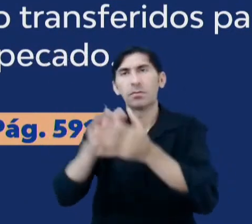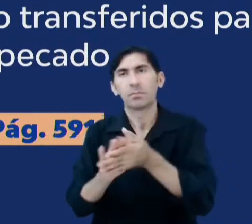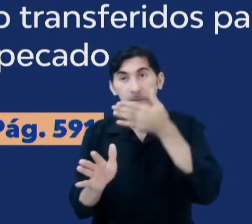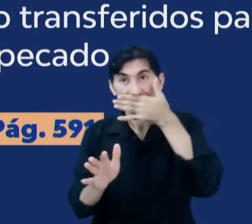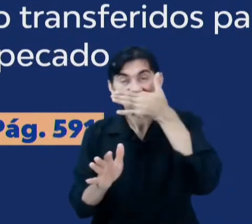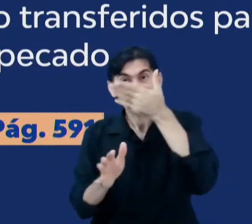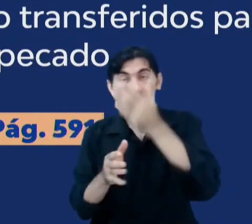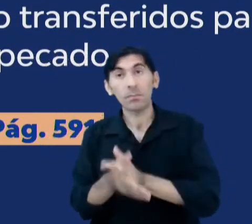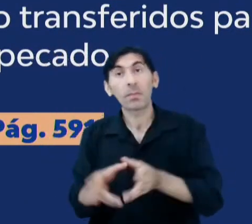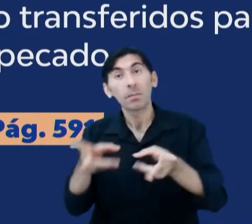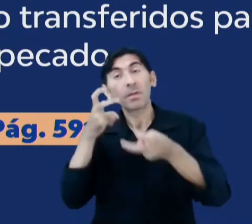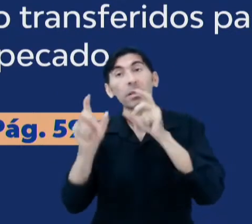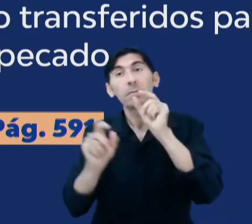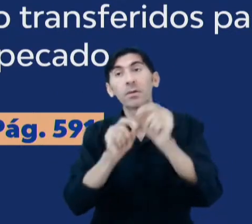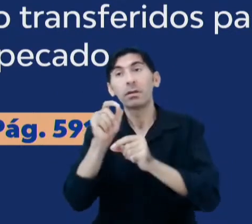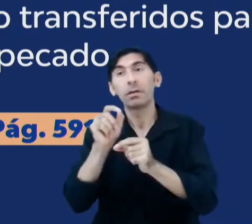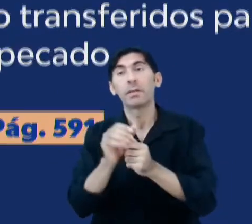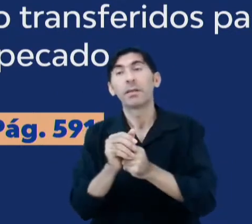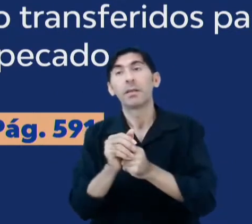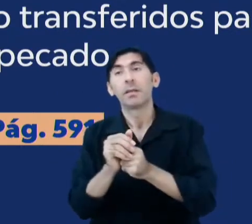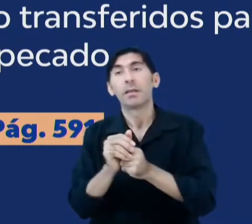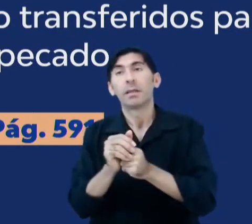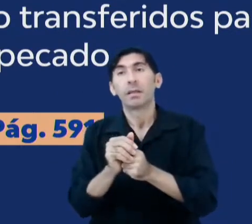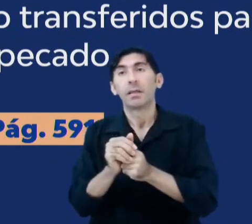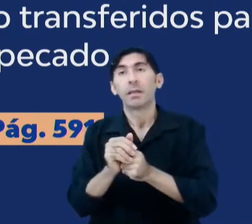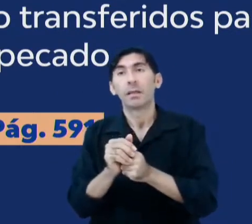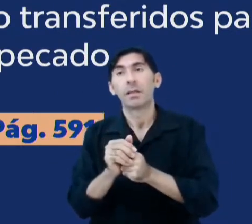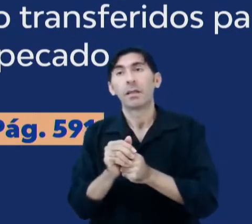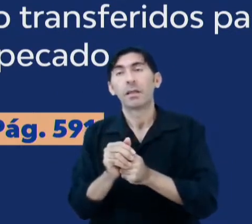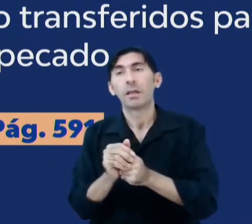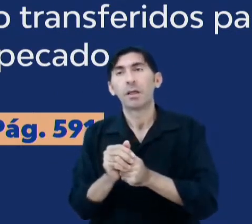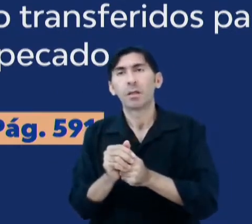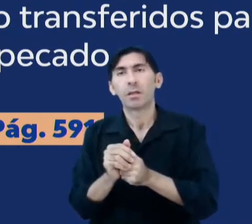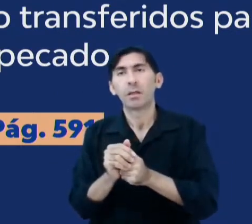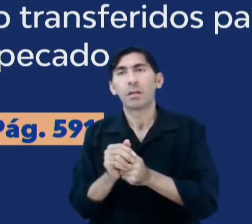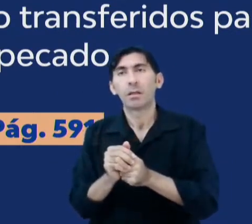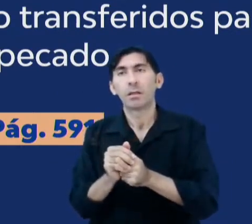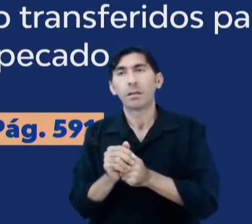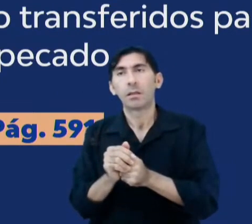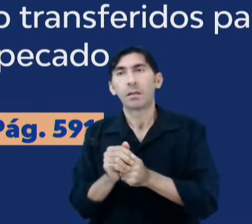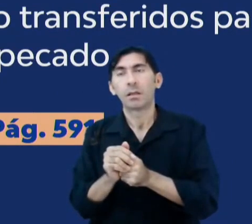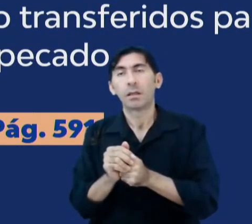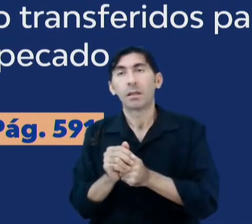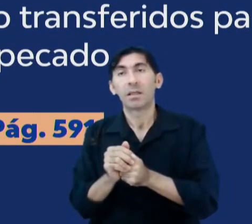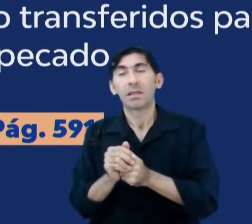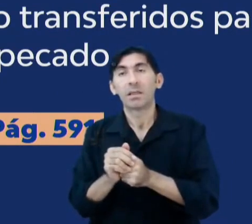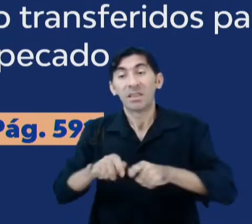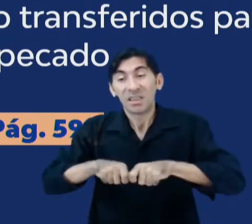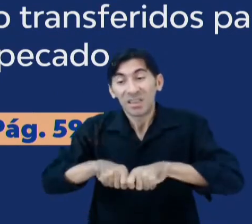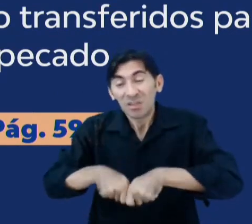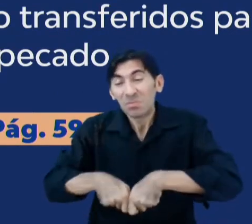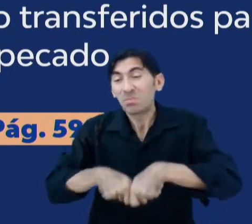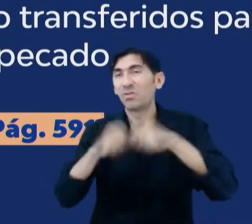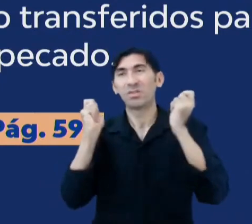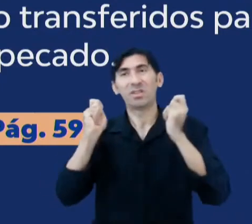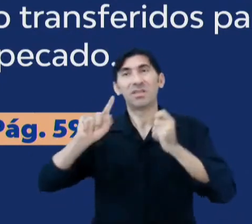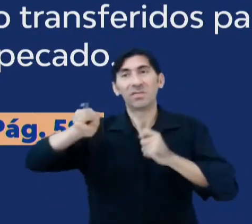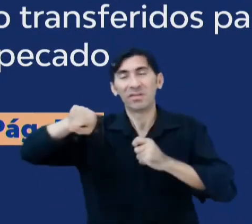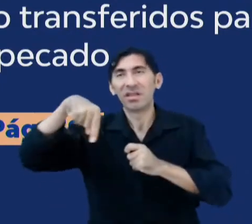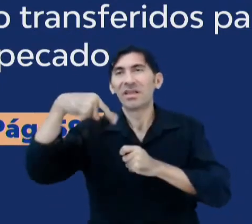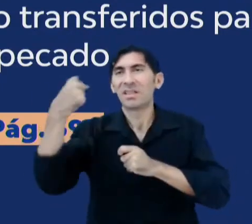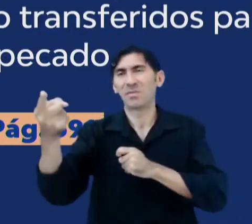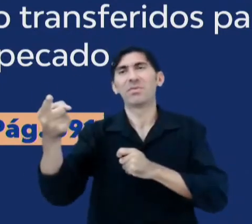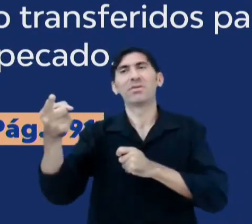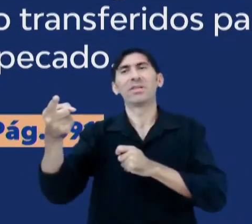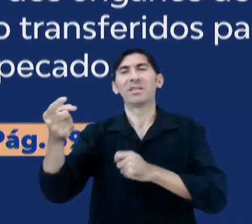aqui. Para não mais serem aviltados pelas corrupções do mundo. Irmãos, acabou o pecado aqui. Acabou o pecado da